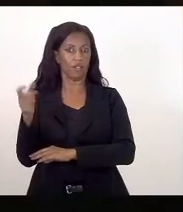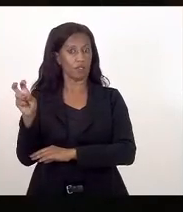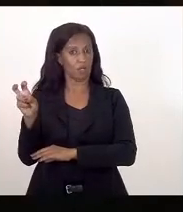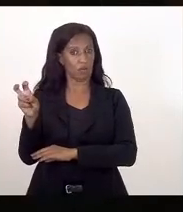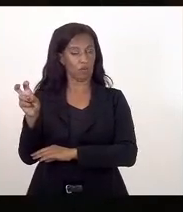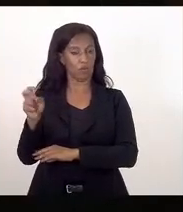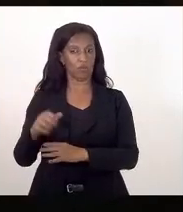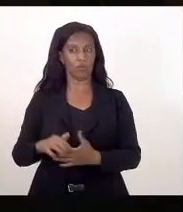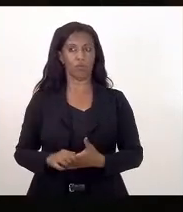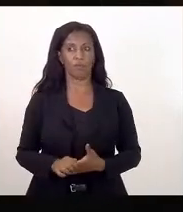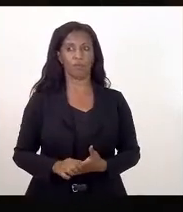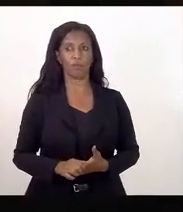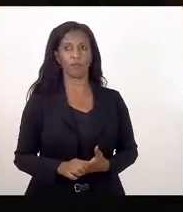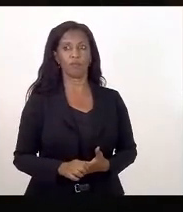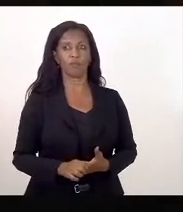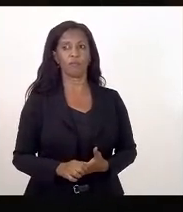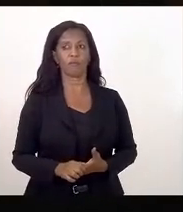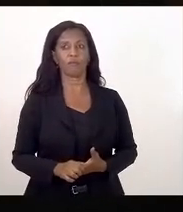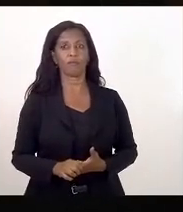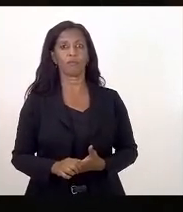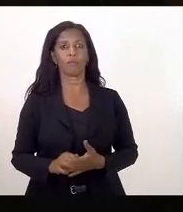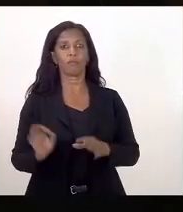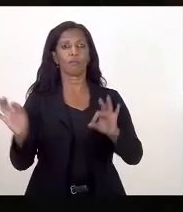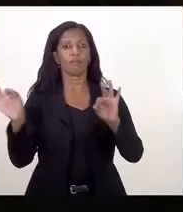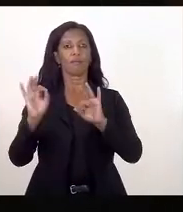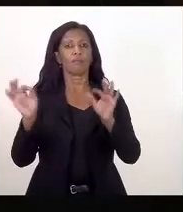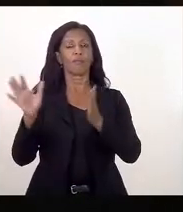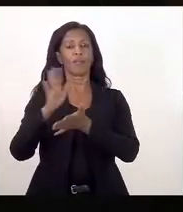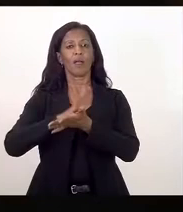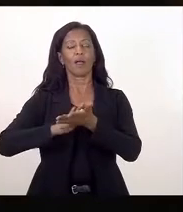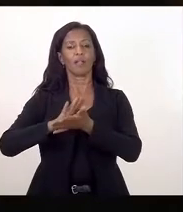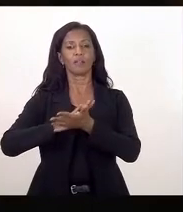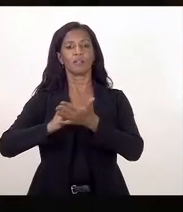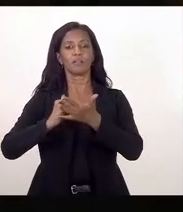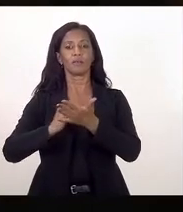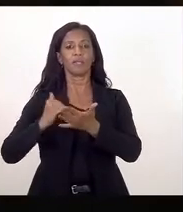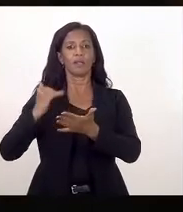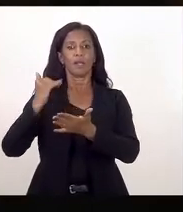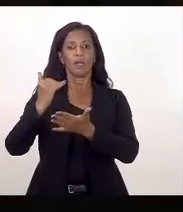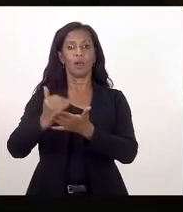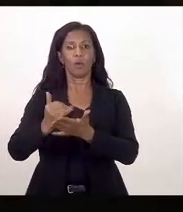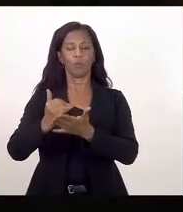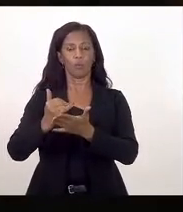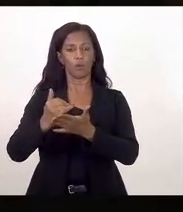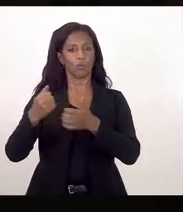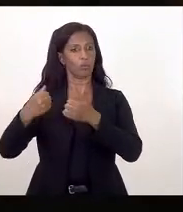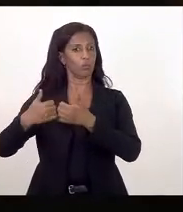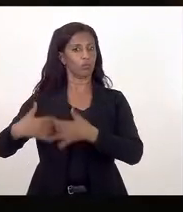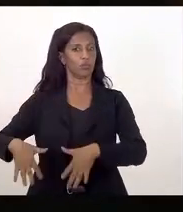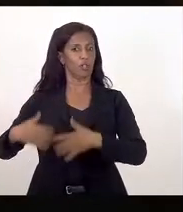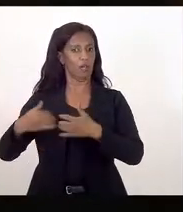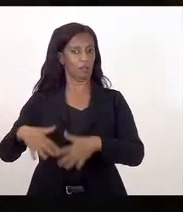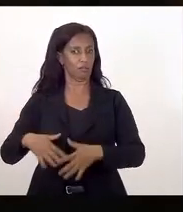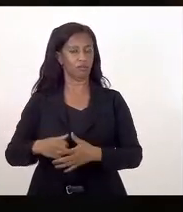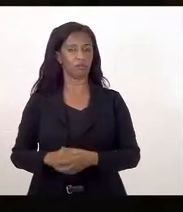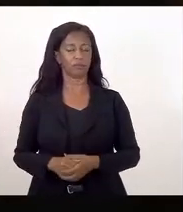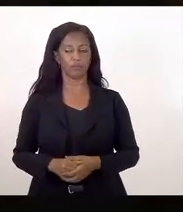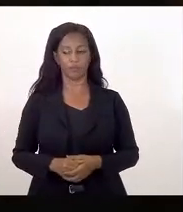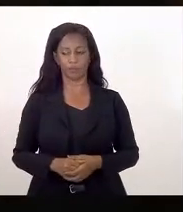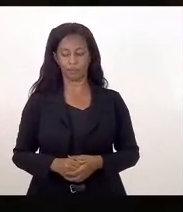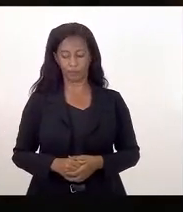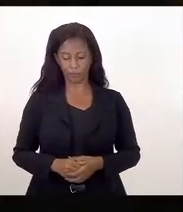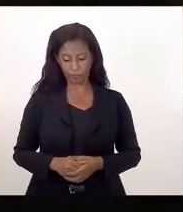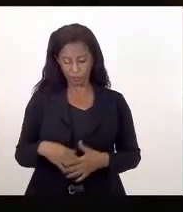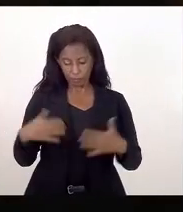sem aumento de despesa e da outras providências. Senhor presidente,